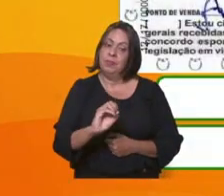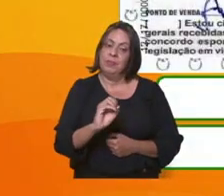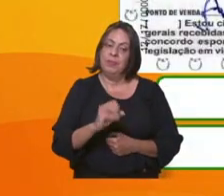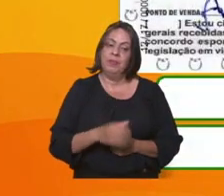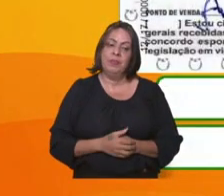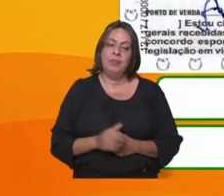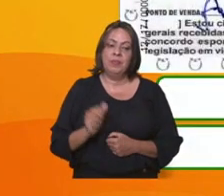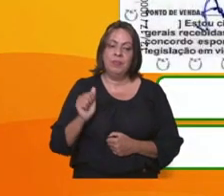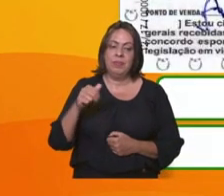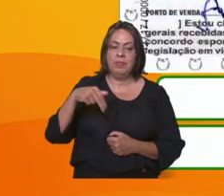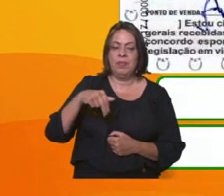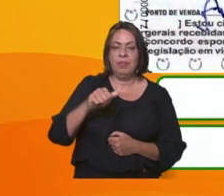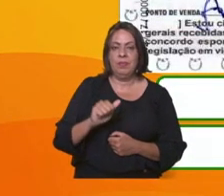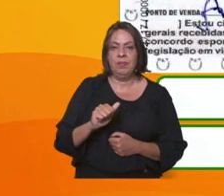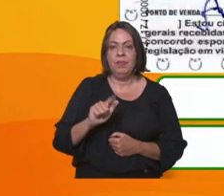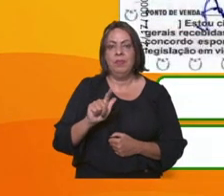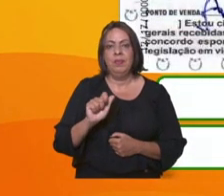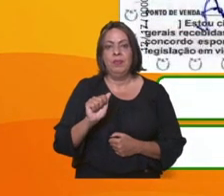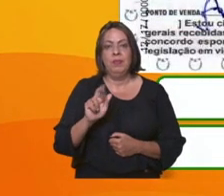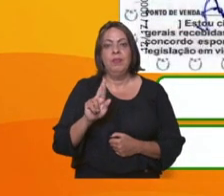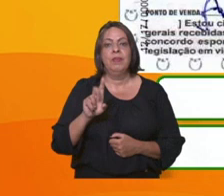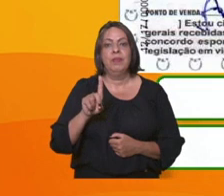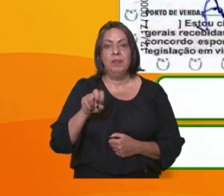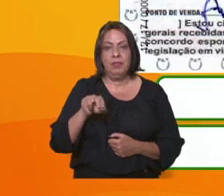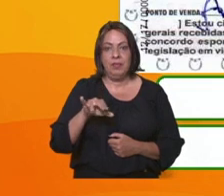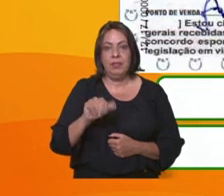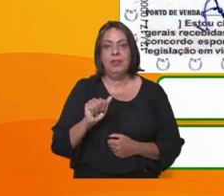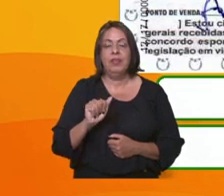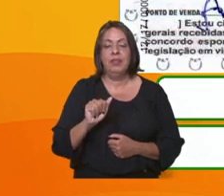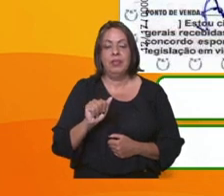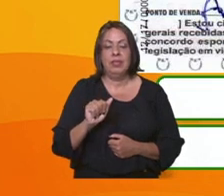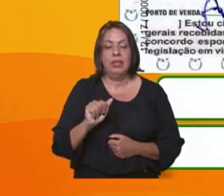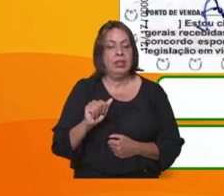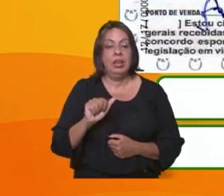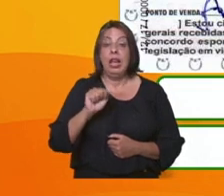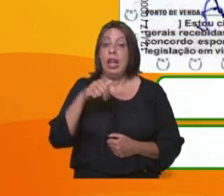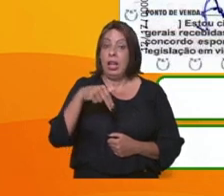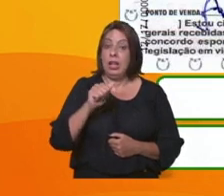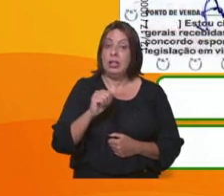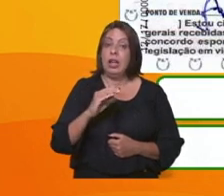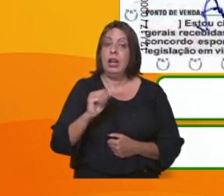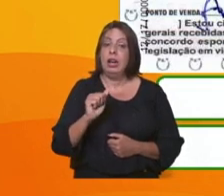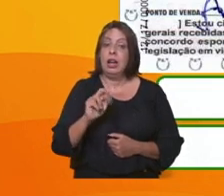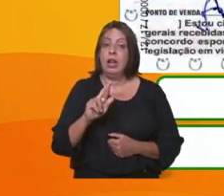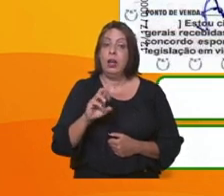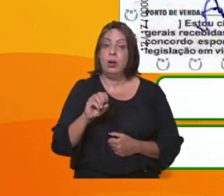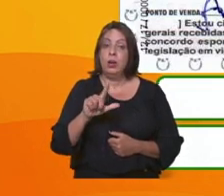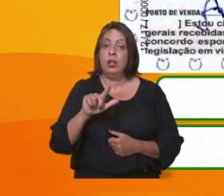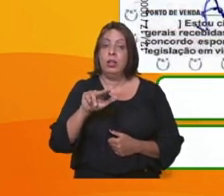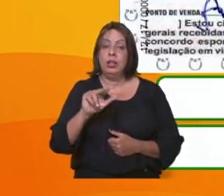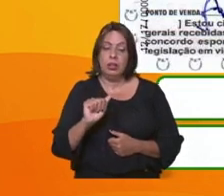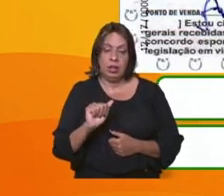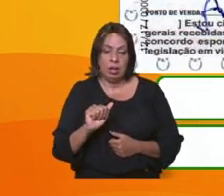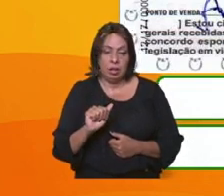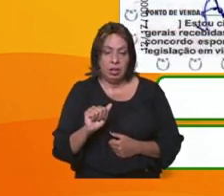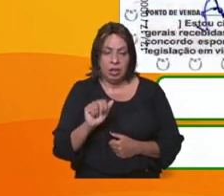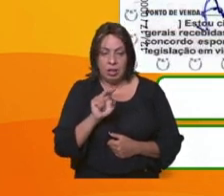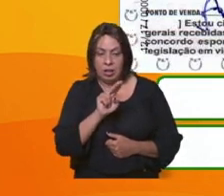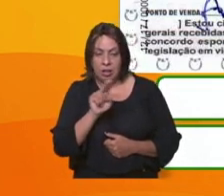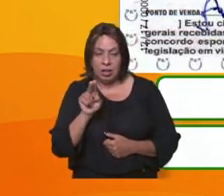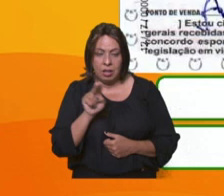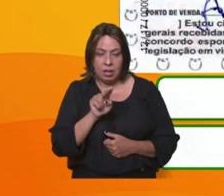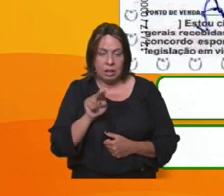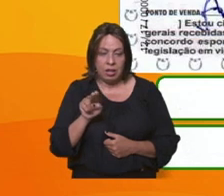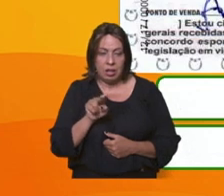082460, Ana Gardena... Carolina, Melo. Carolina. Carolina, é? Ô, gente, falei tão... Ana